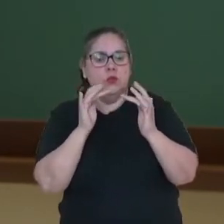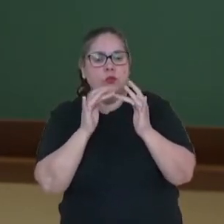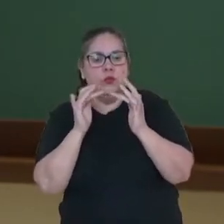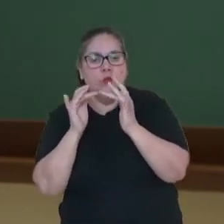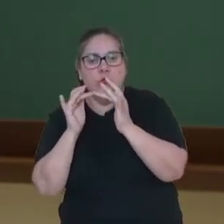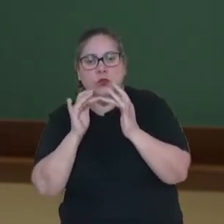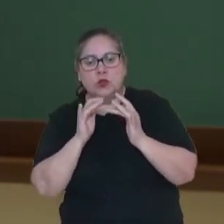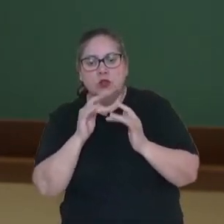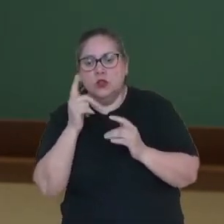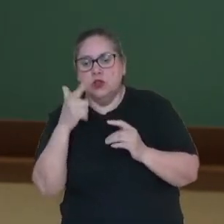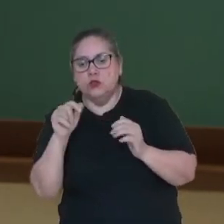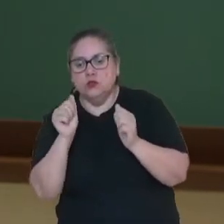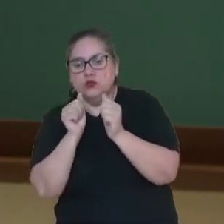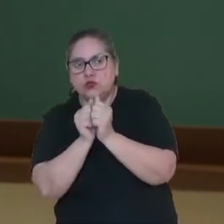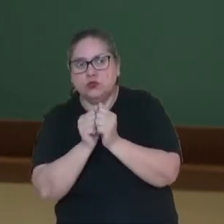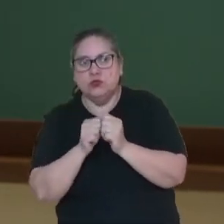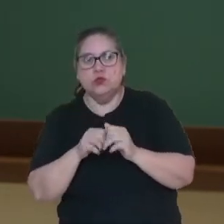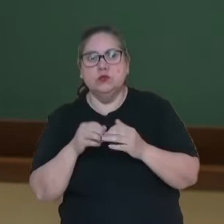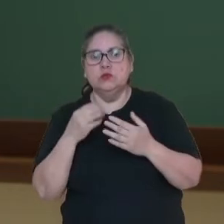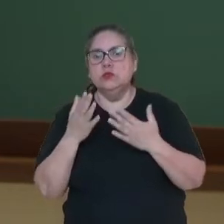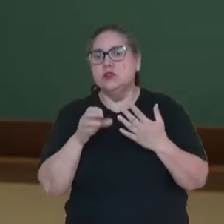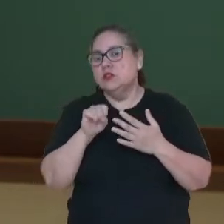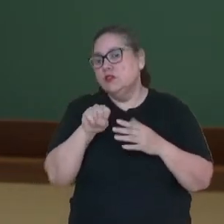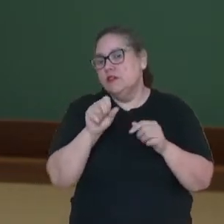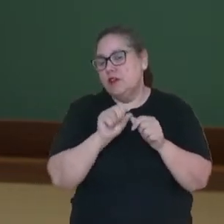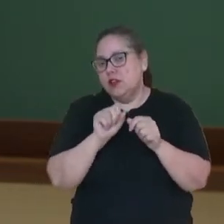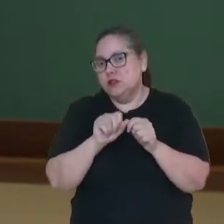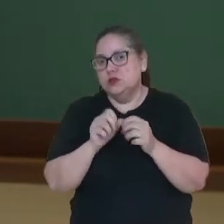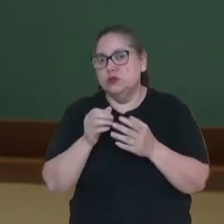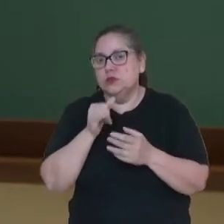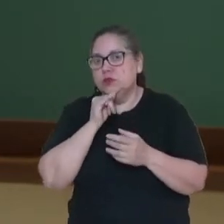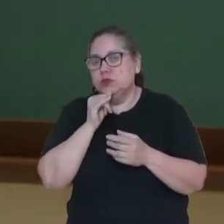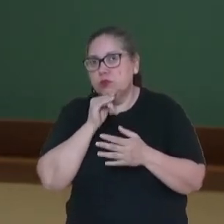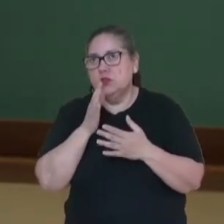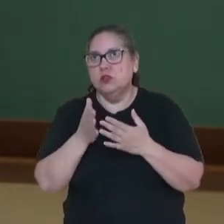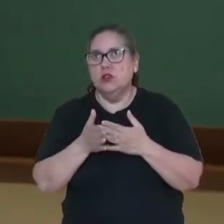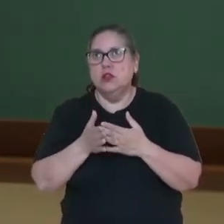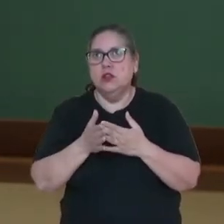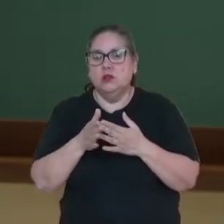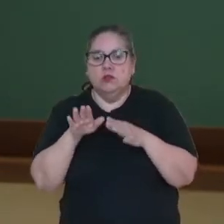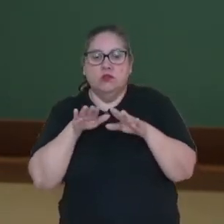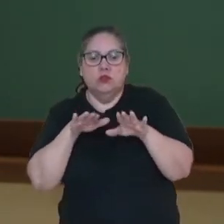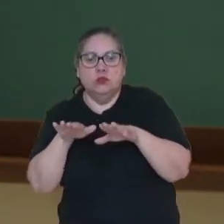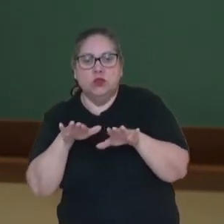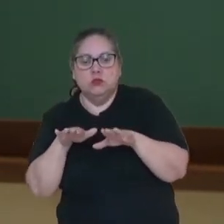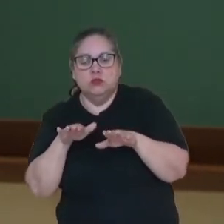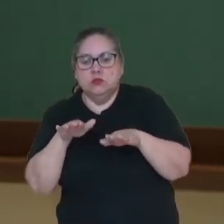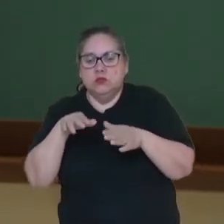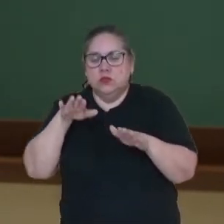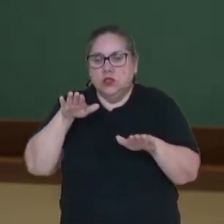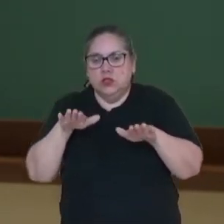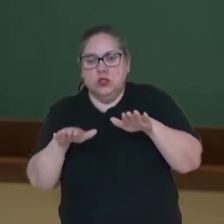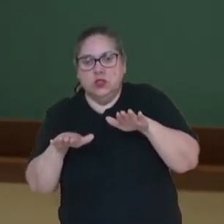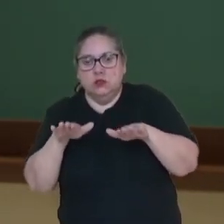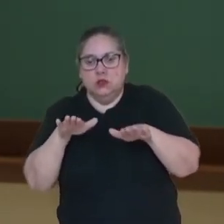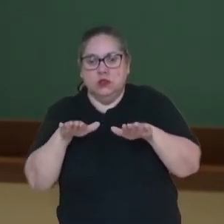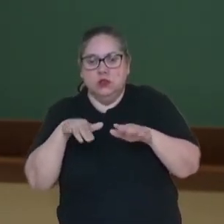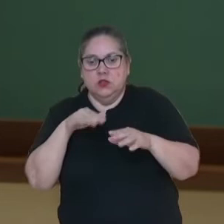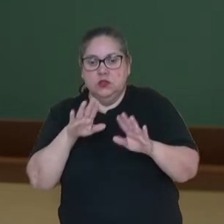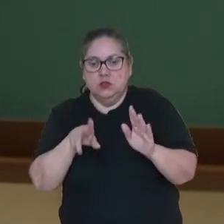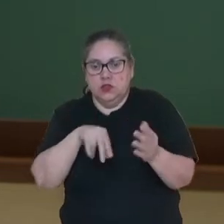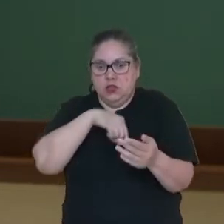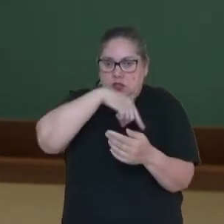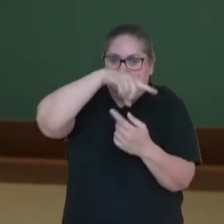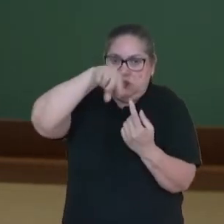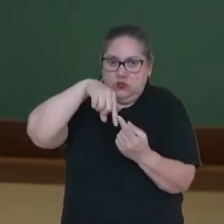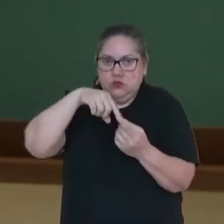combinar esses outros elementos. Então, se eu faço, por exemplo, um movimento de equilíbrio seguido de